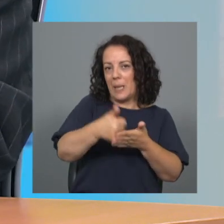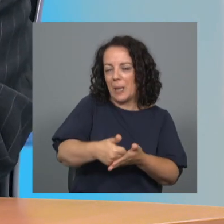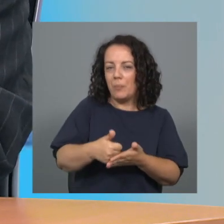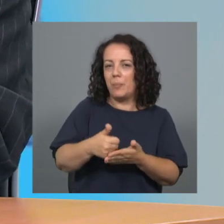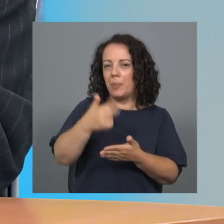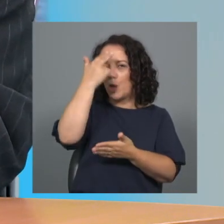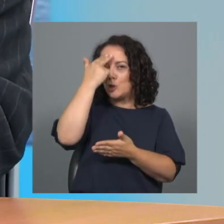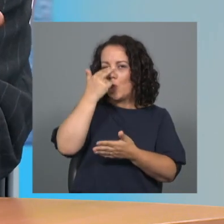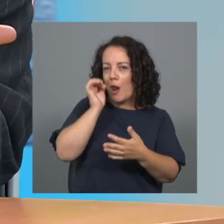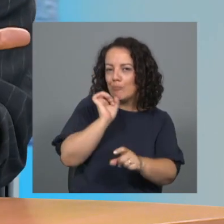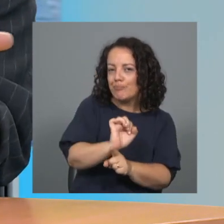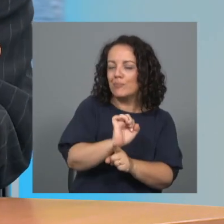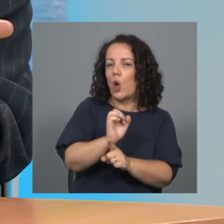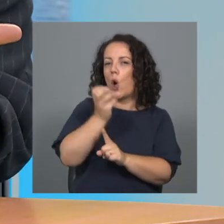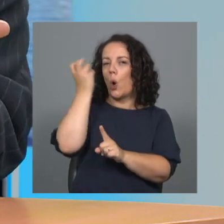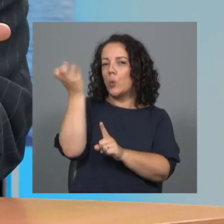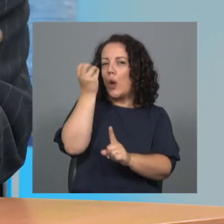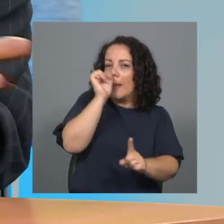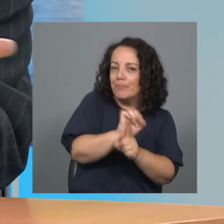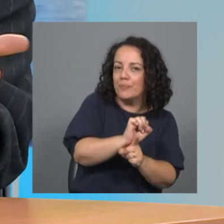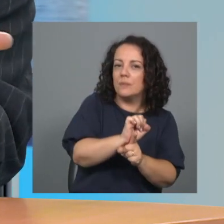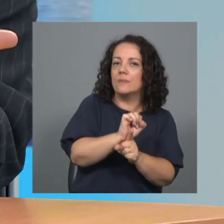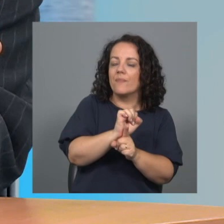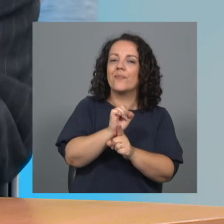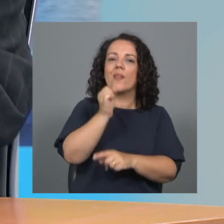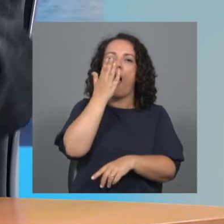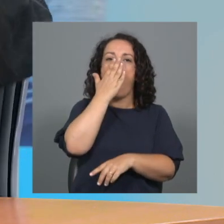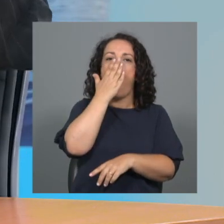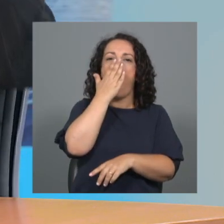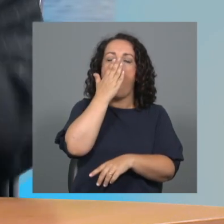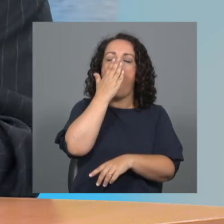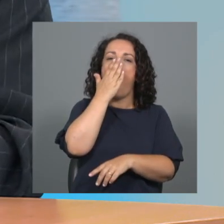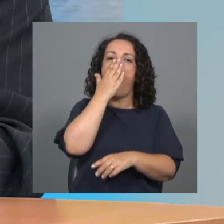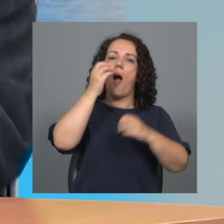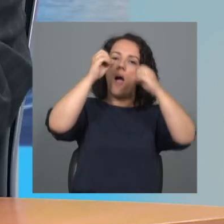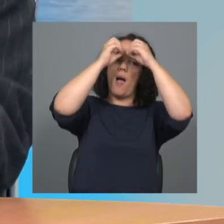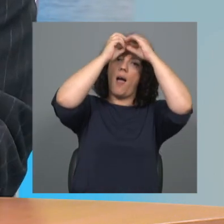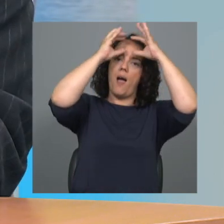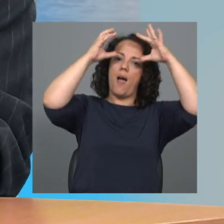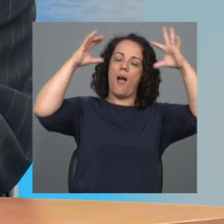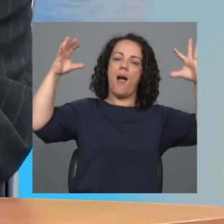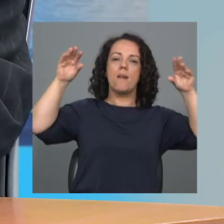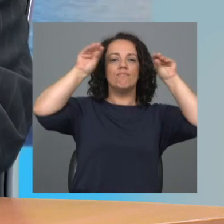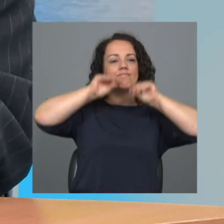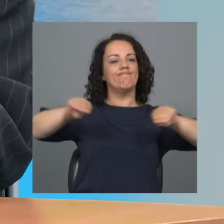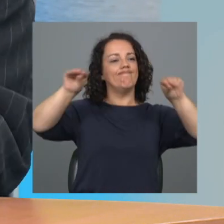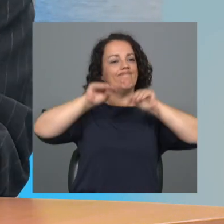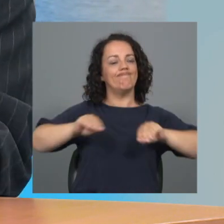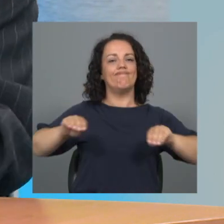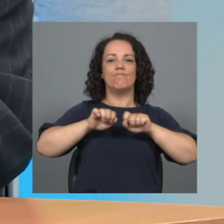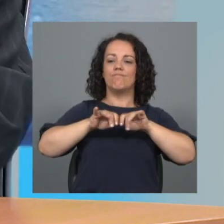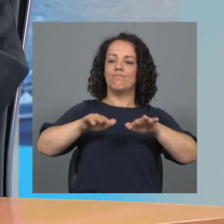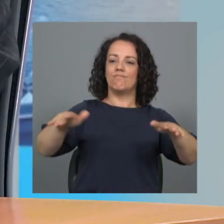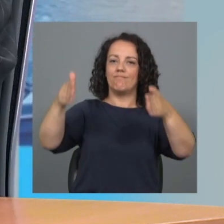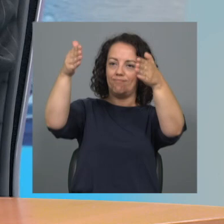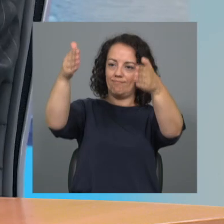culturais, que traduzem, que era uma espécie de cenários de catequização à volta da pessoa,